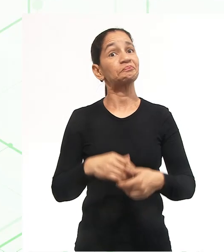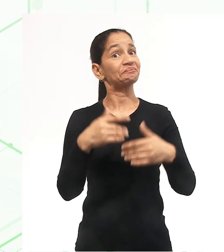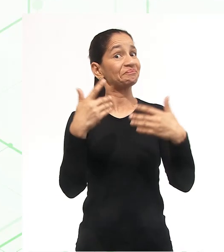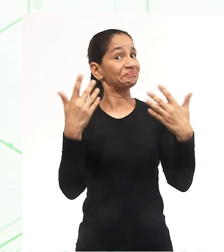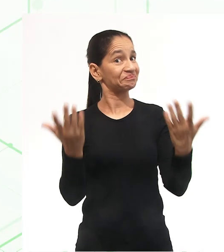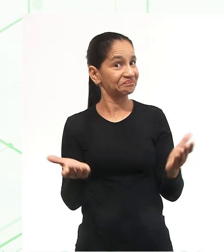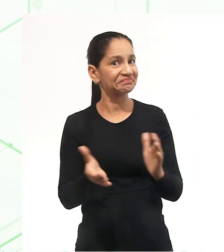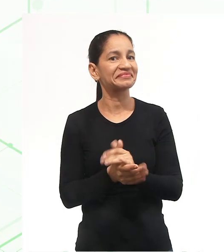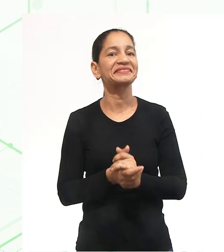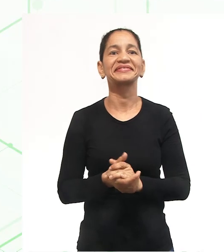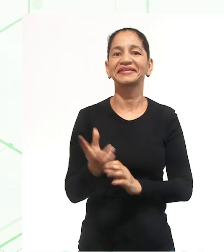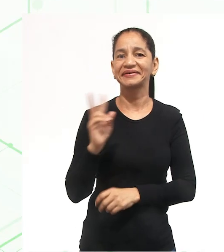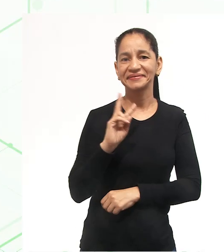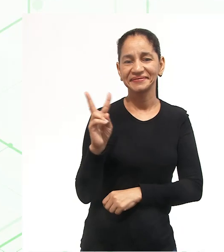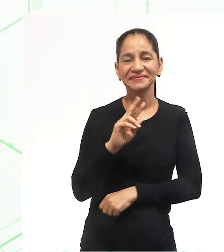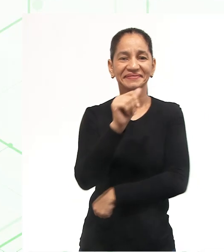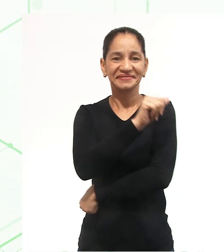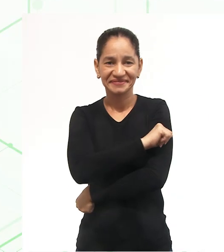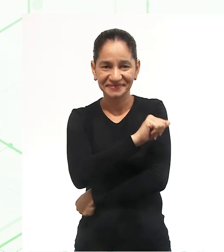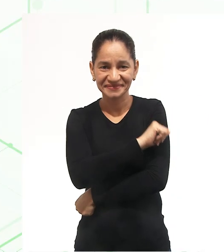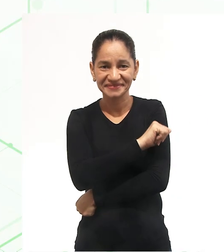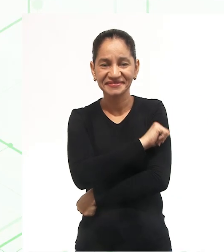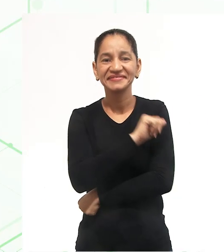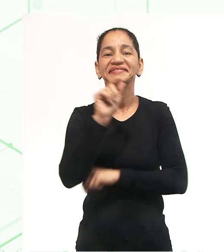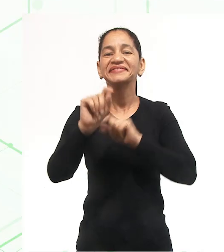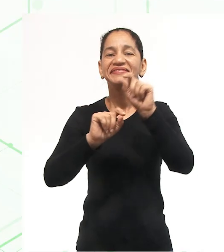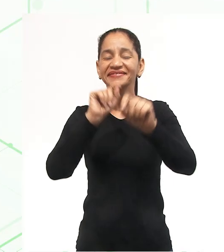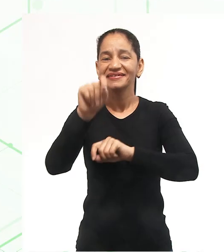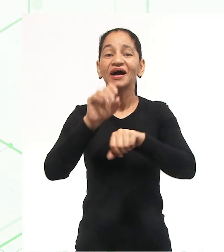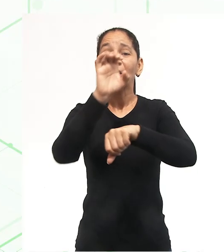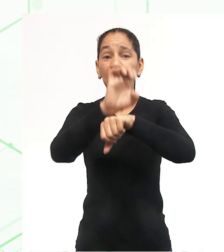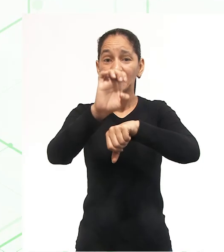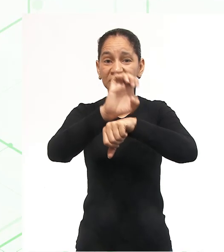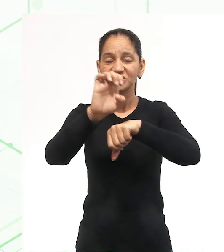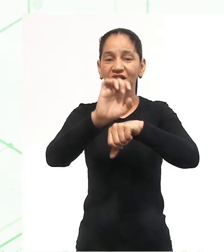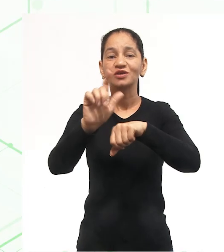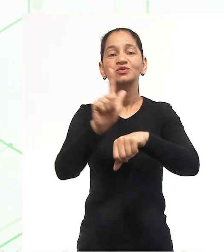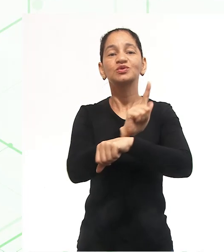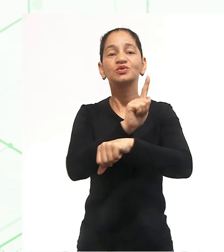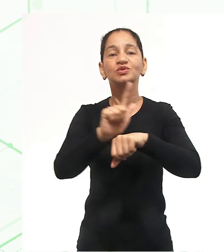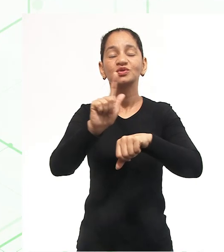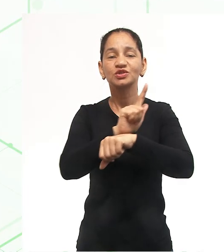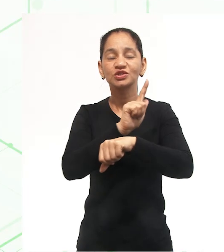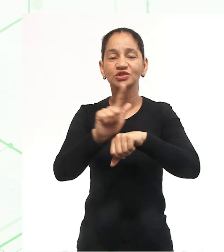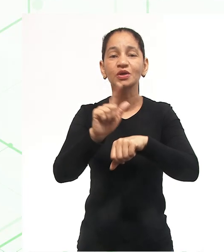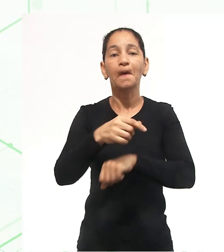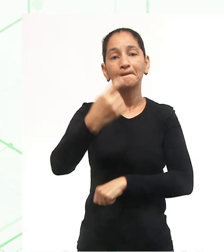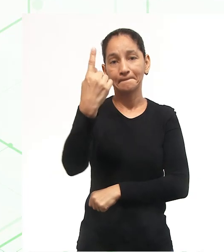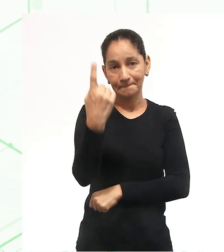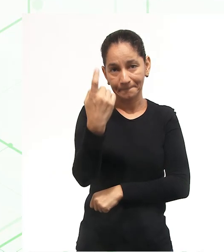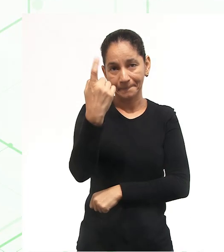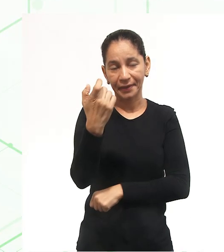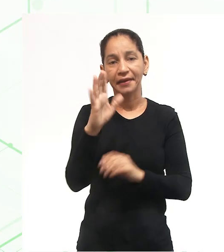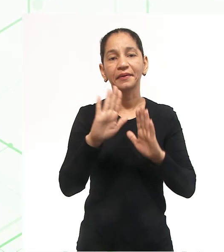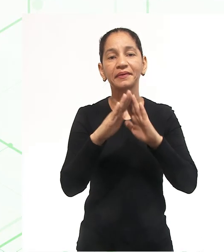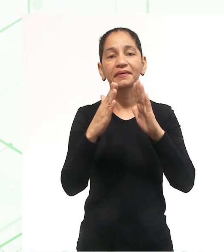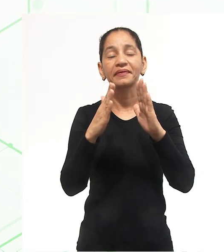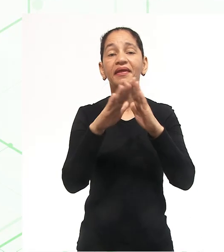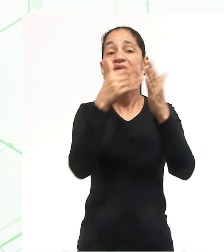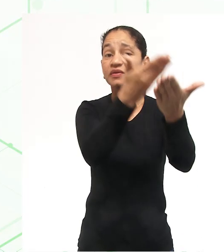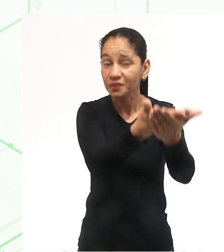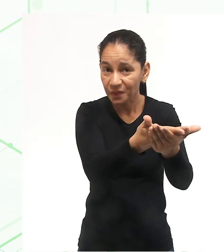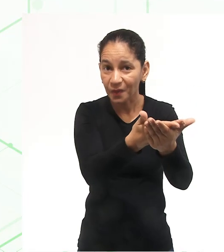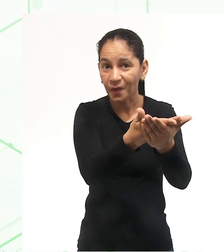Então, aqui somos nós. Isso foi no estágio de gestão, foi em gestão. Nós fizemos primeiro na escola e depois na escola